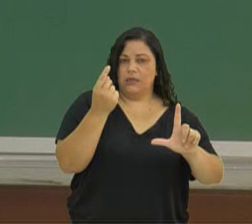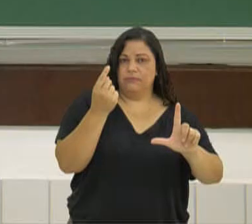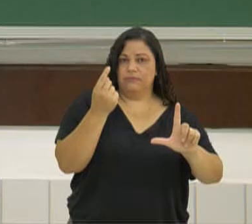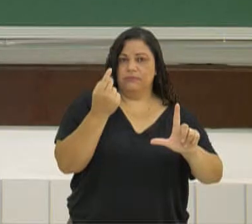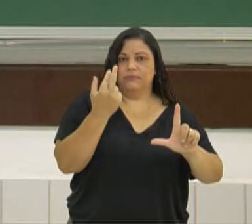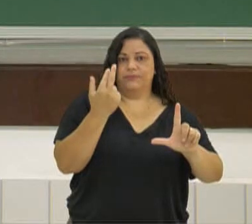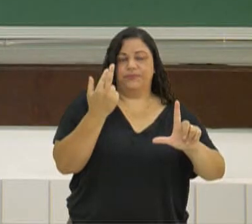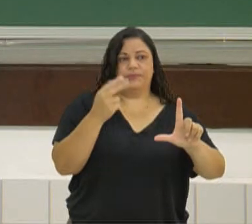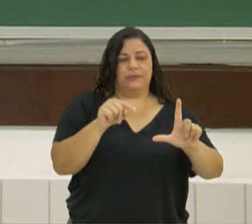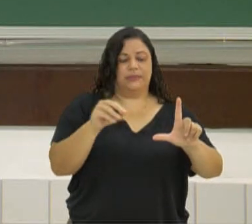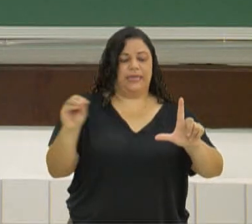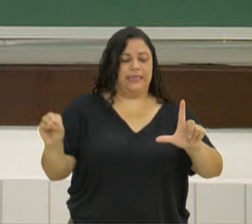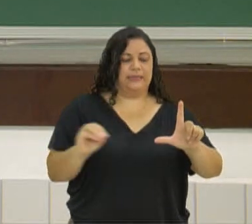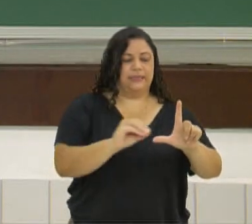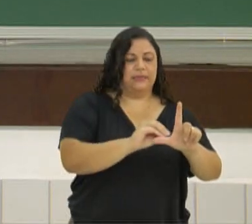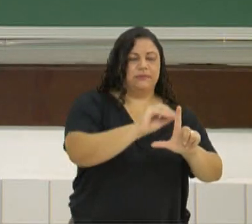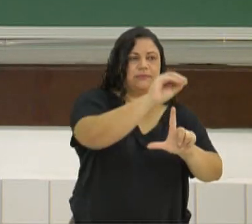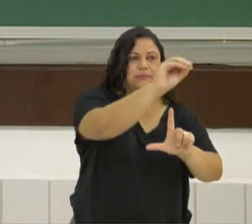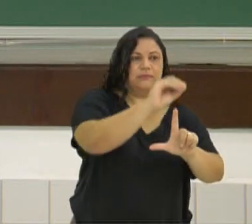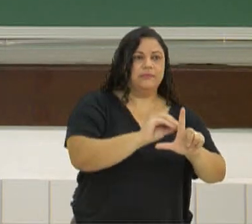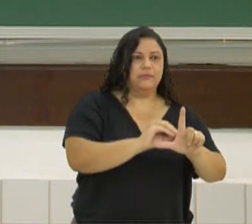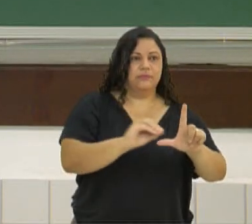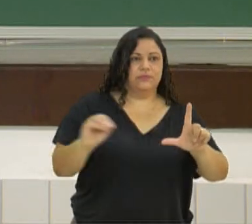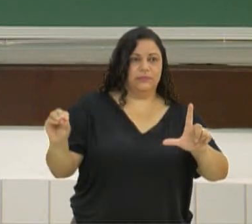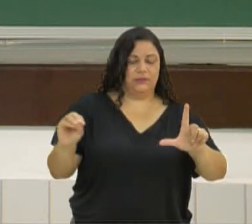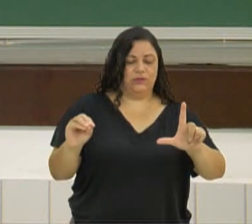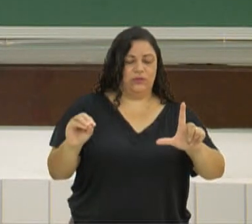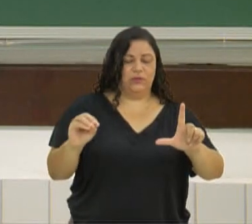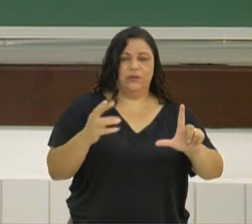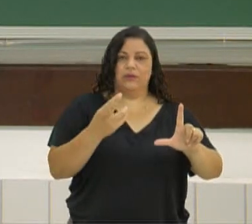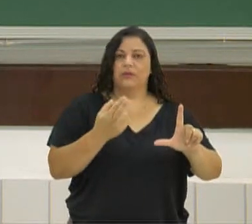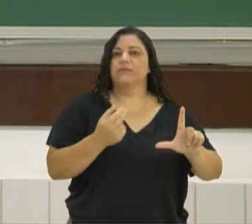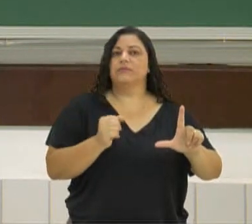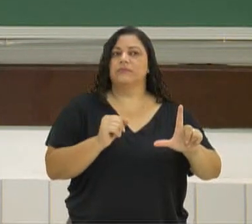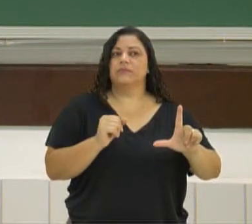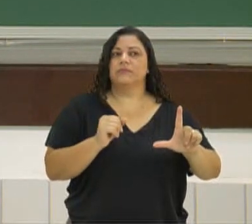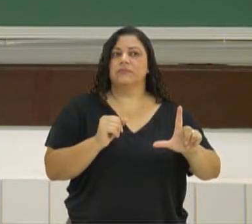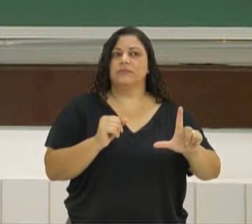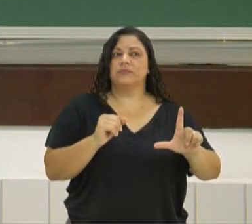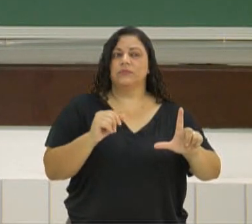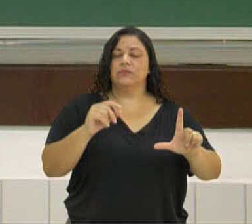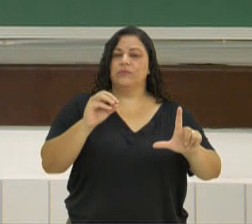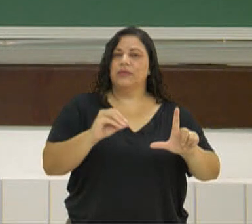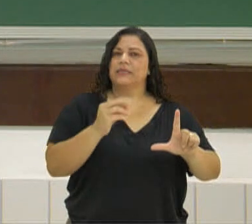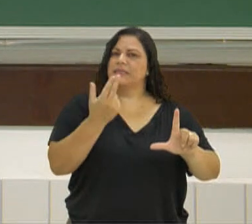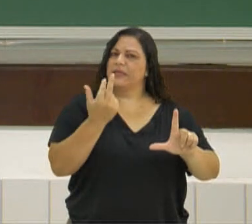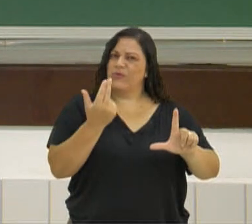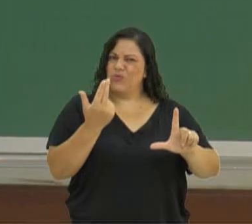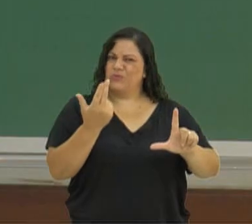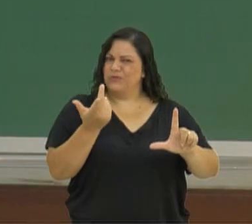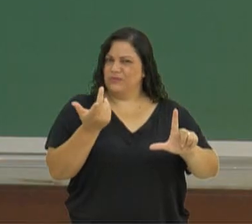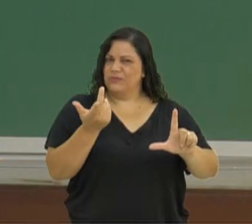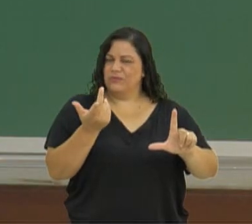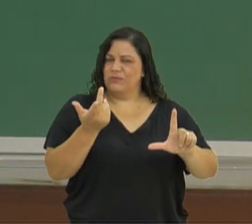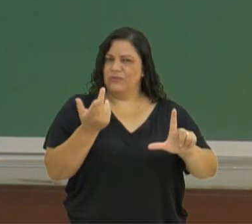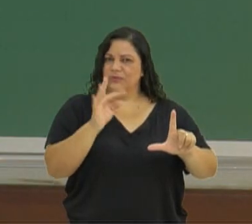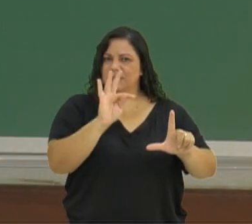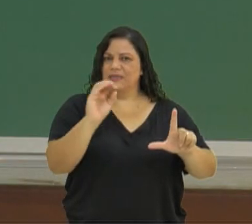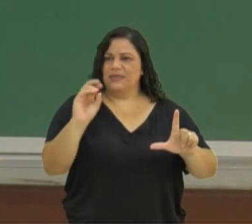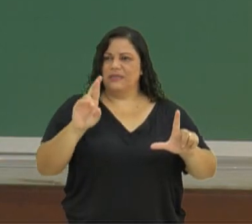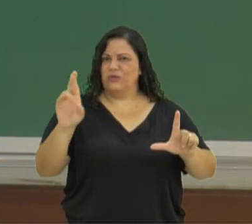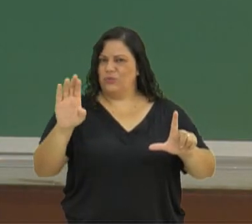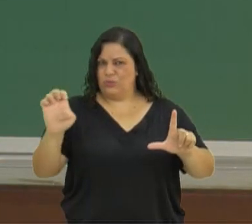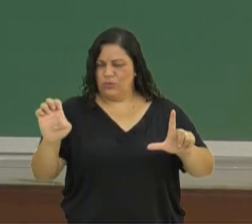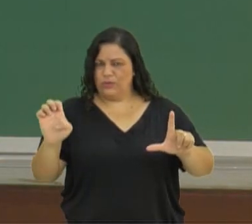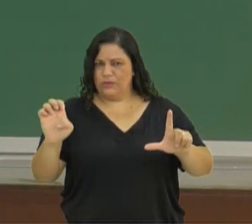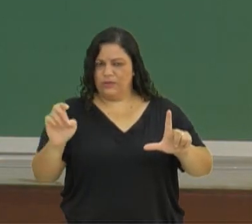uma casa como o bispo. Então seria ó, uma casa como se fosse a